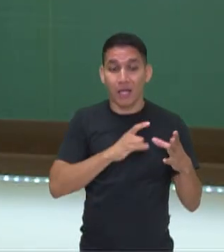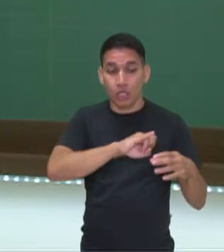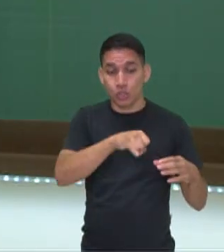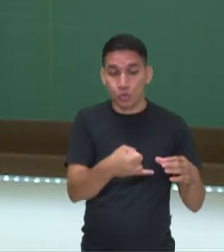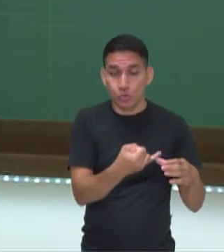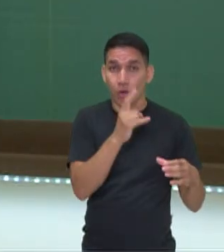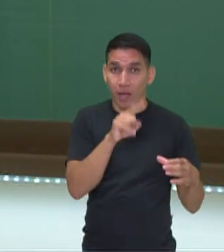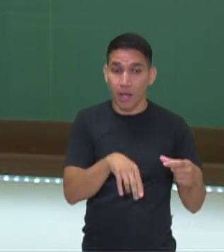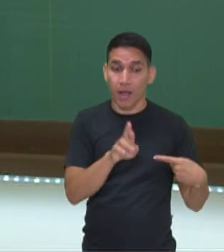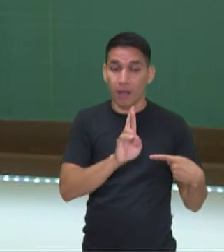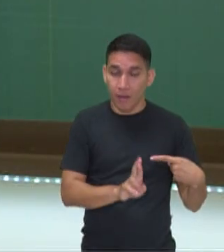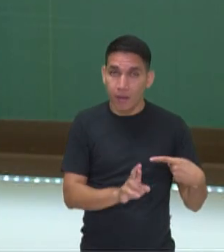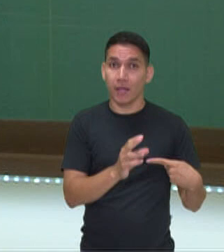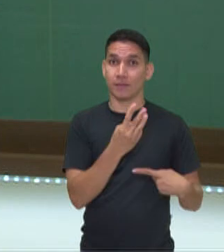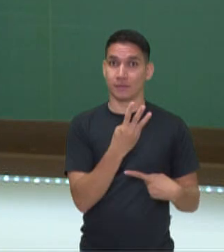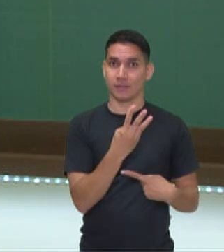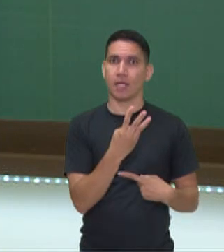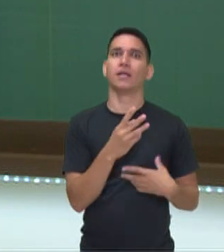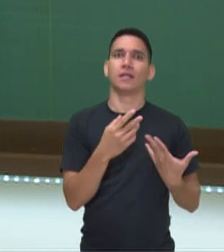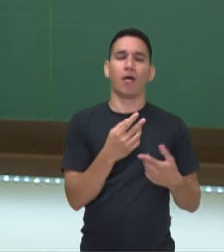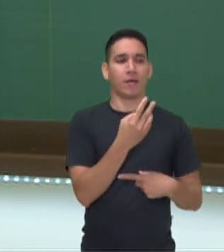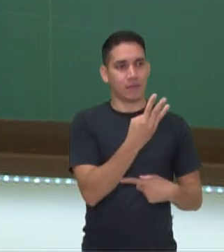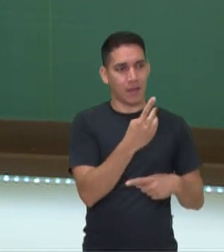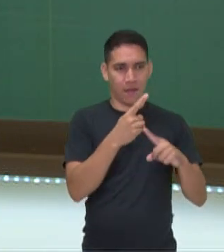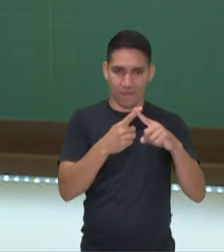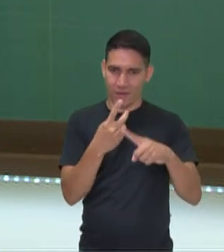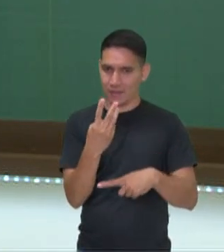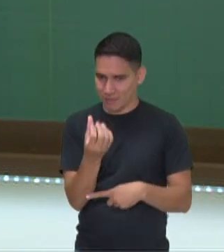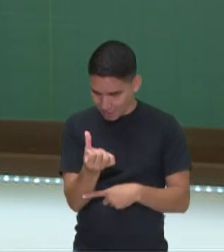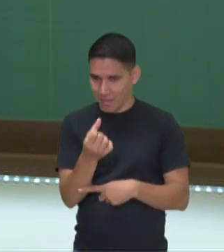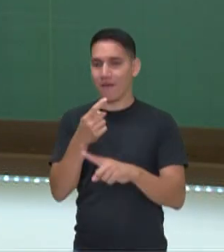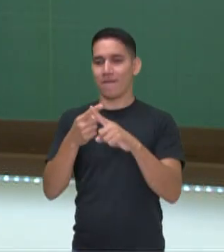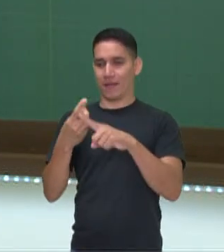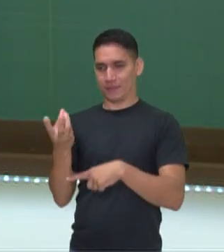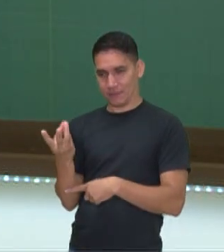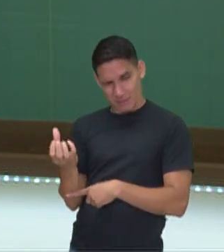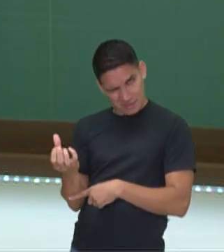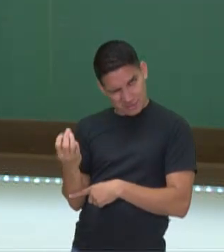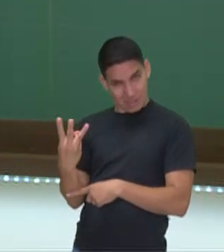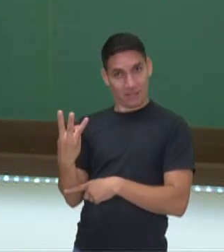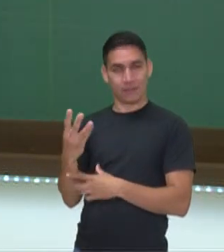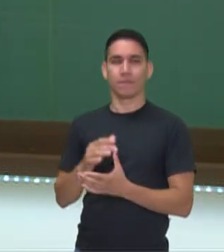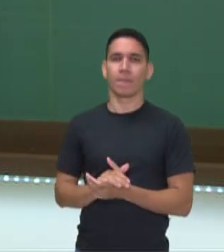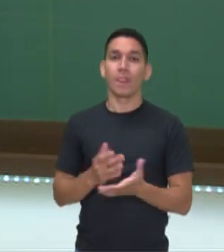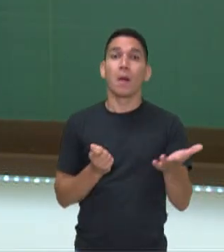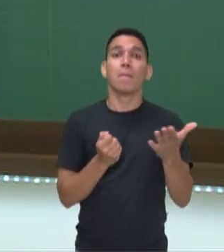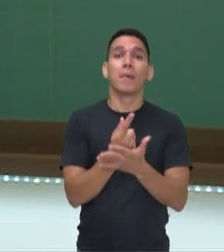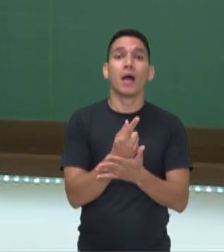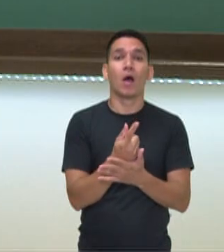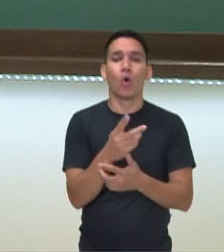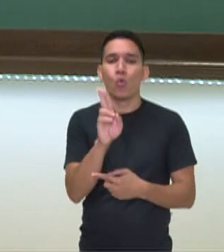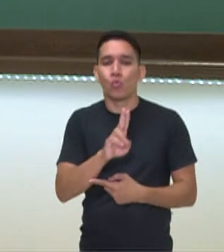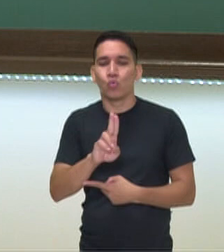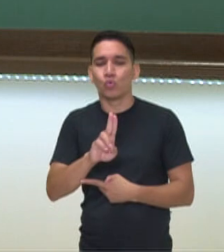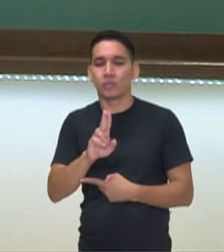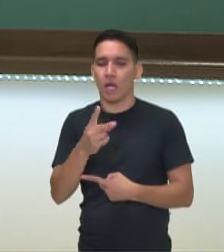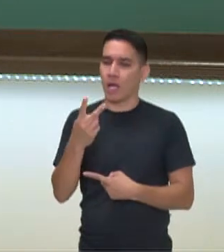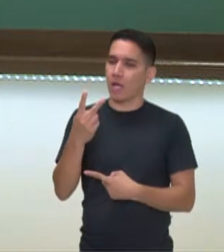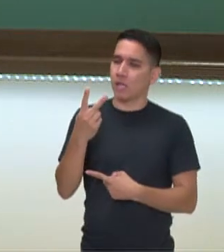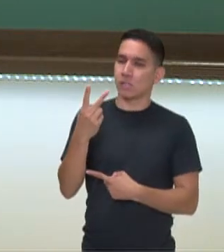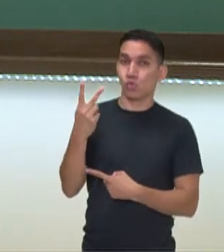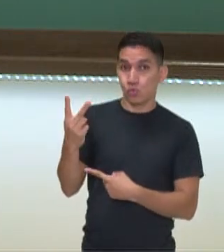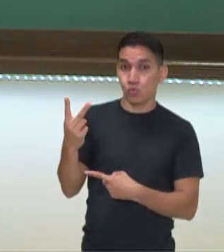vale 3, então 3 vezes 6 vezes 3. E pagou com 2 notas de R$100, 2 vezes